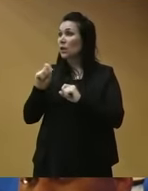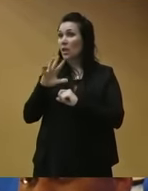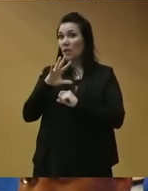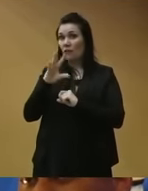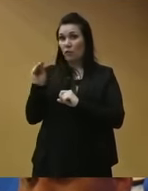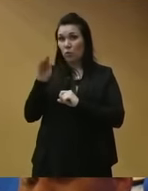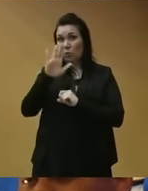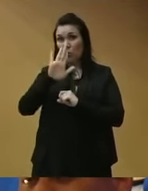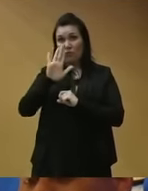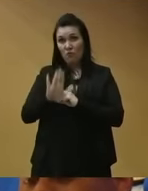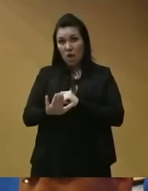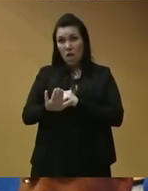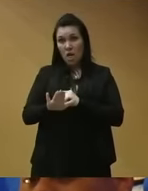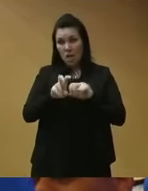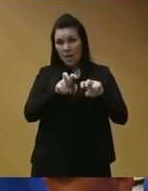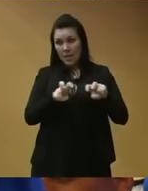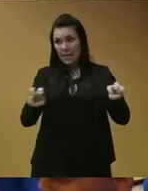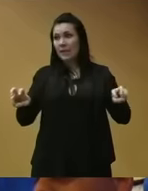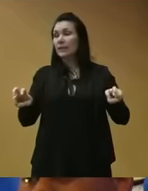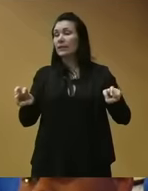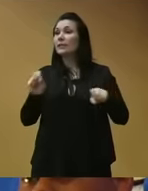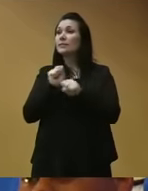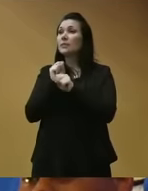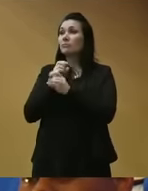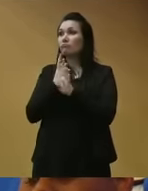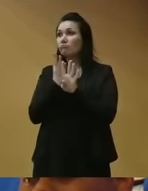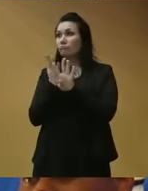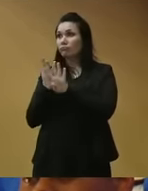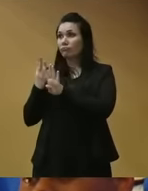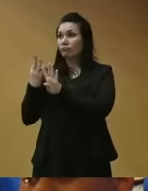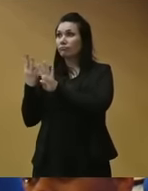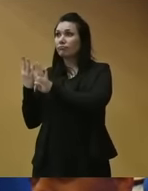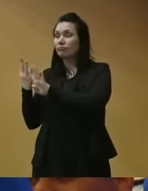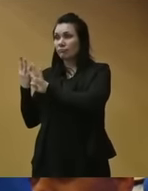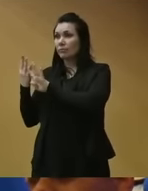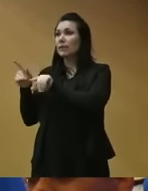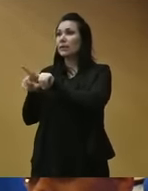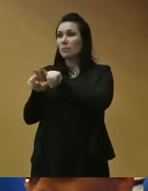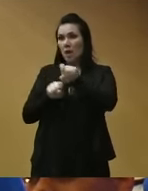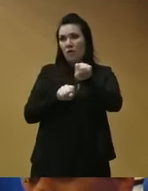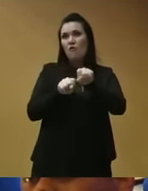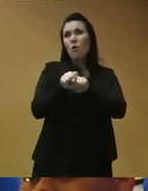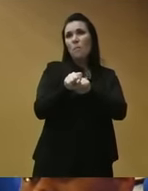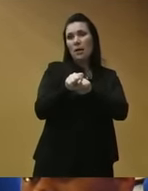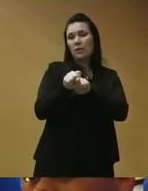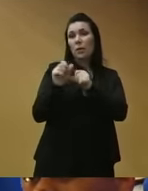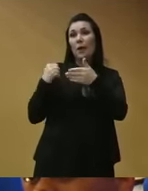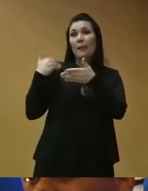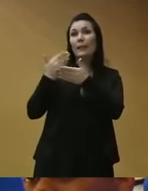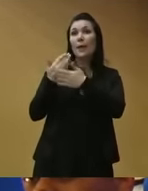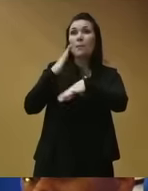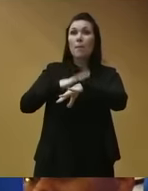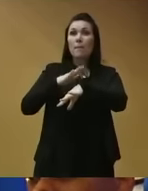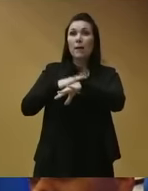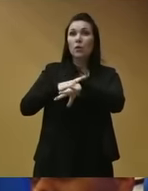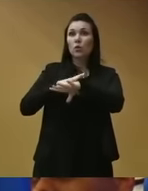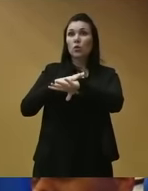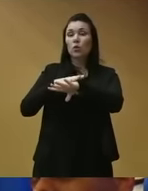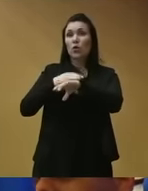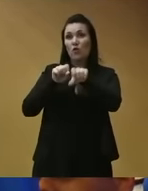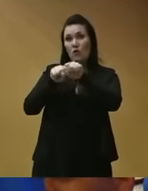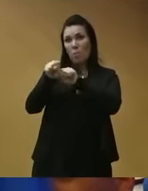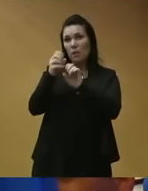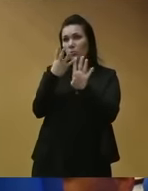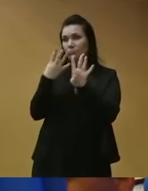permaneçam em seus lugares, enquanto nós saímos do palco e os formandos. Então, até os formandos saírem, eu peço que vocês permaneçam nos